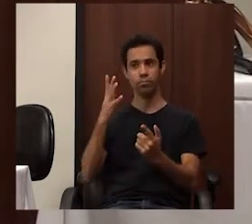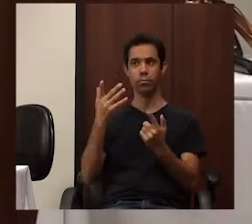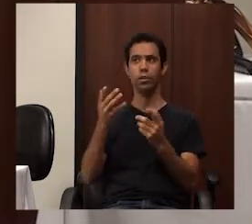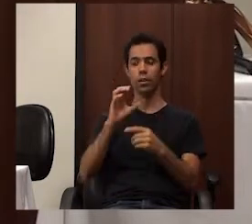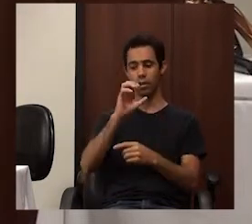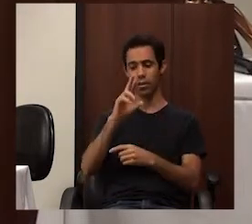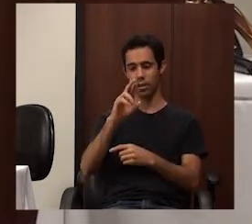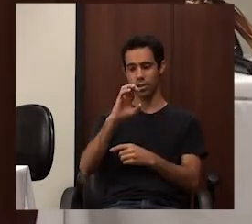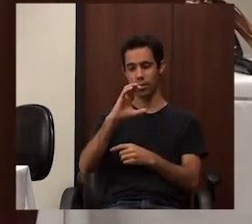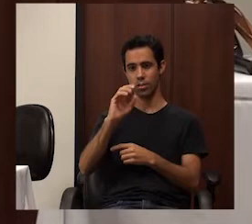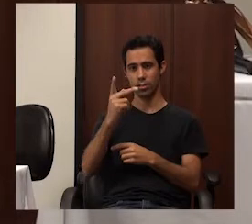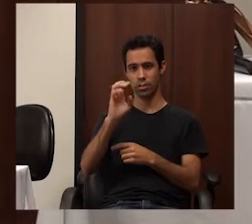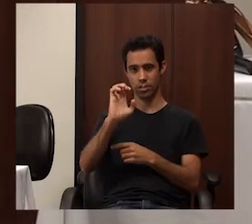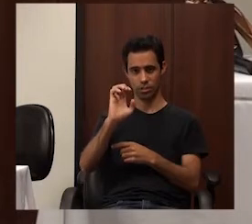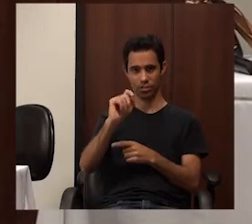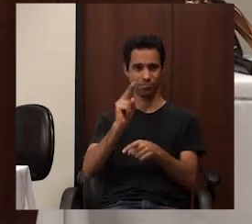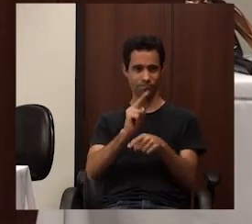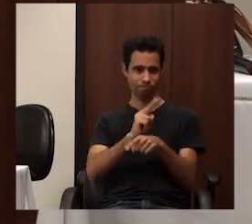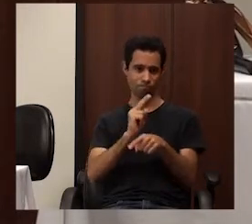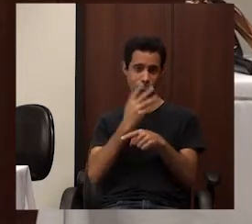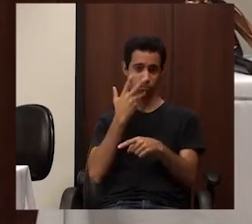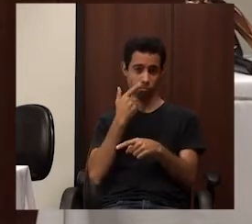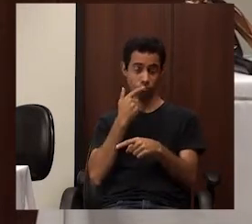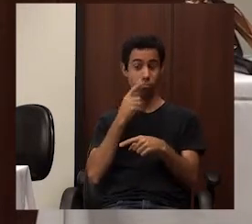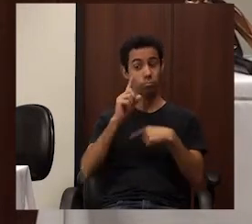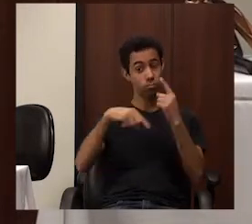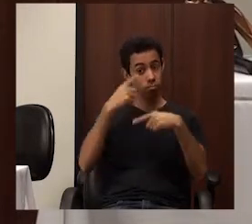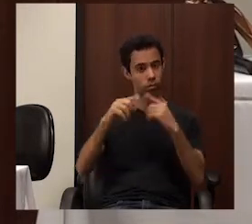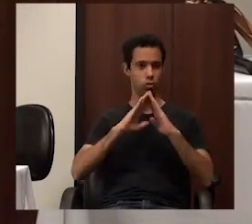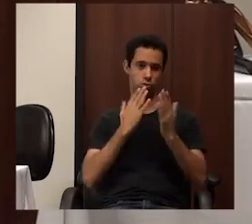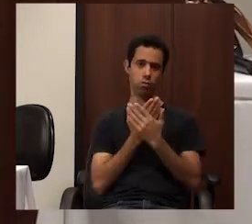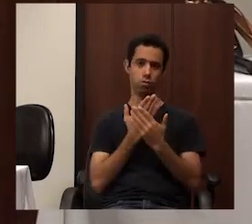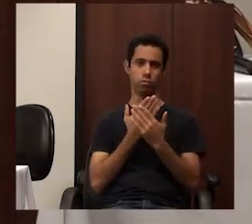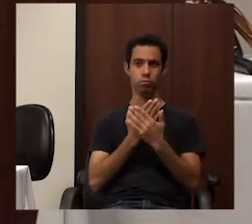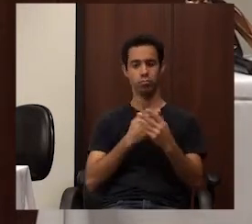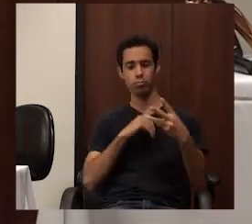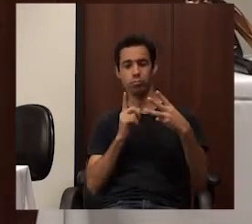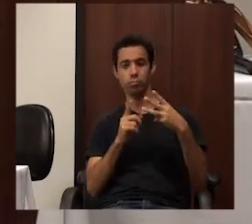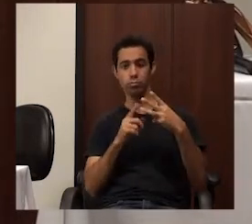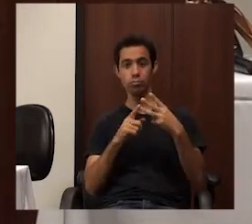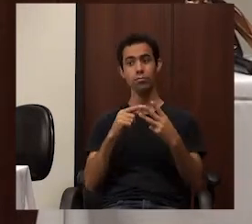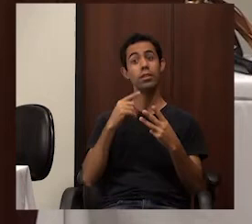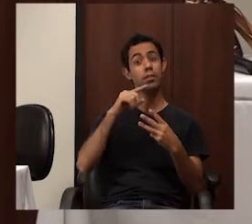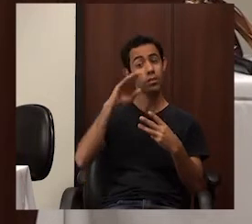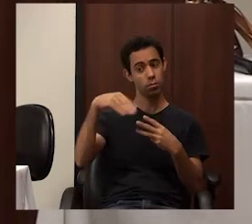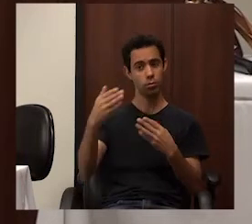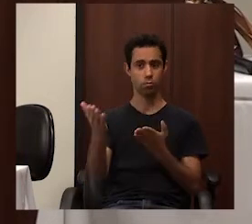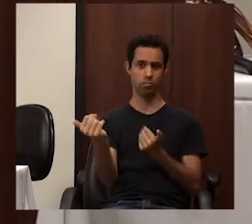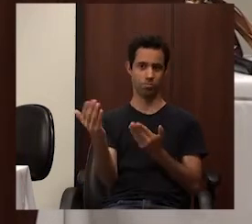primeiro momento, num segundo momento no ensino fundamental e um terceiro momento a adolescência,